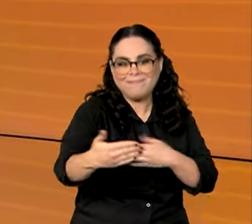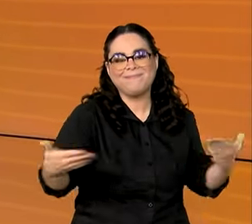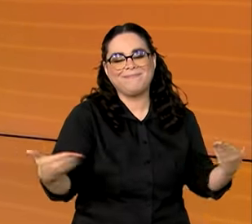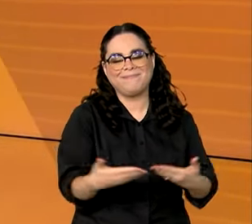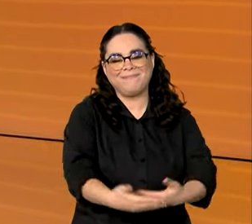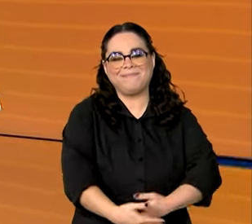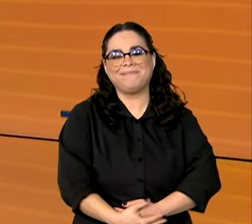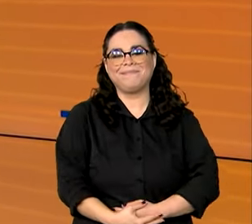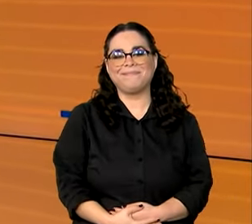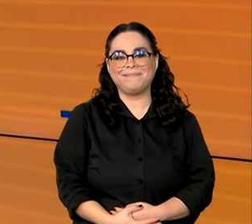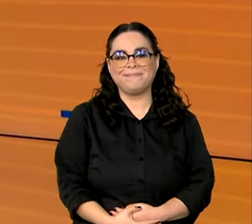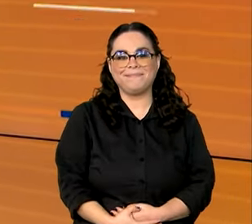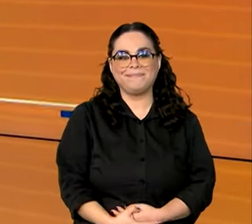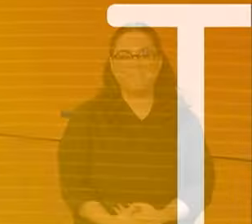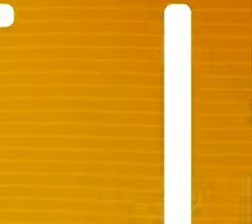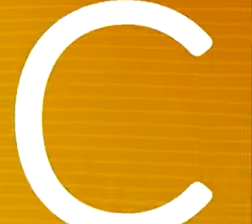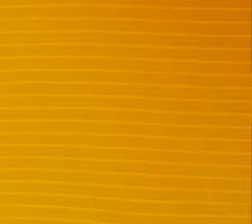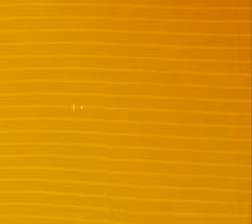começa agora.